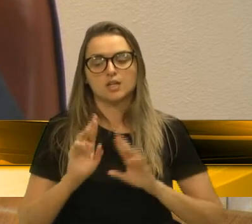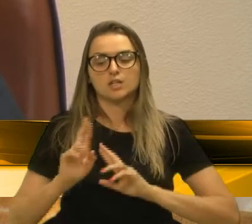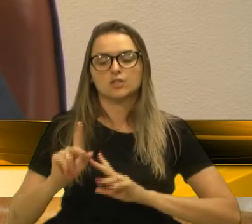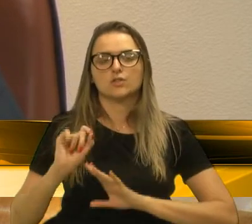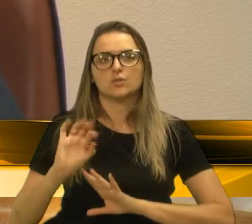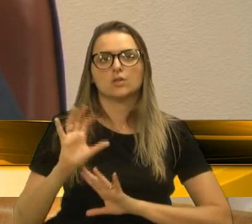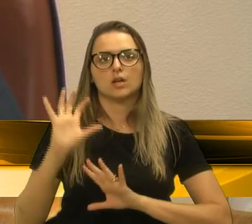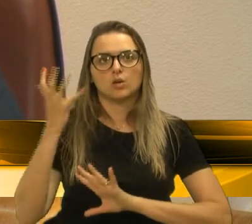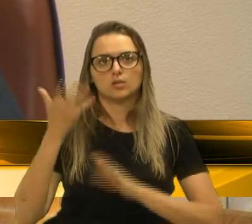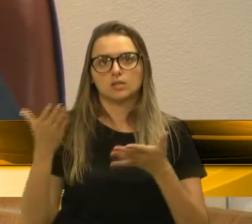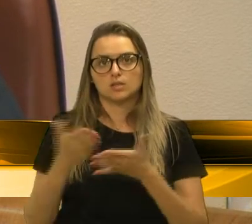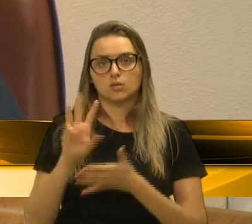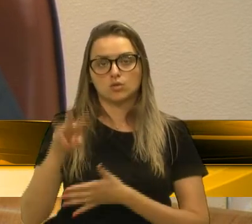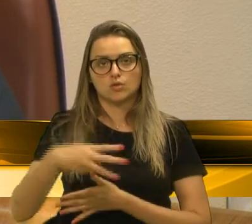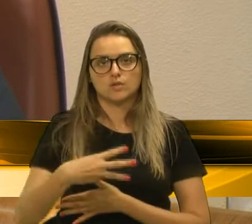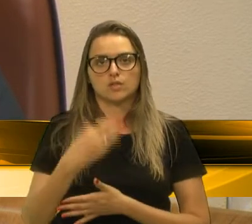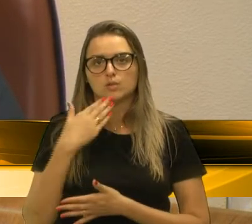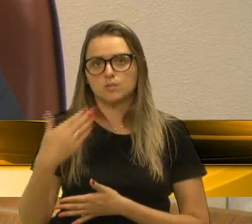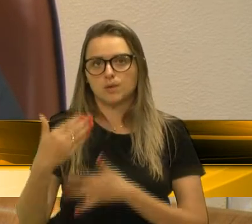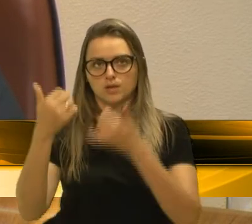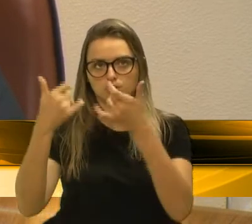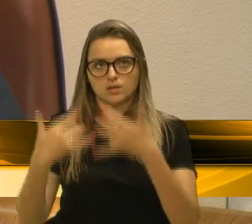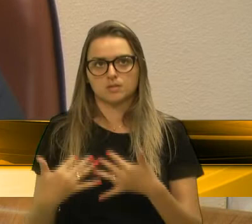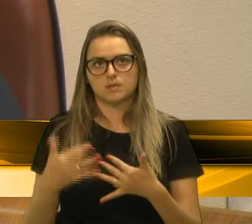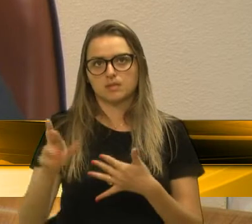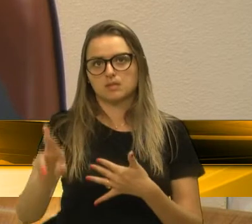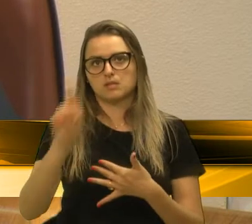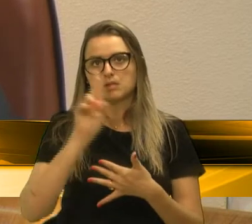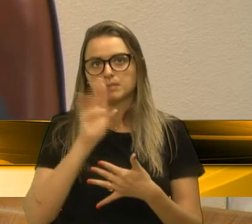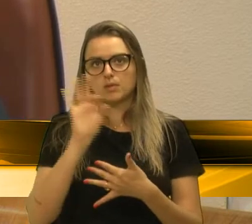com a atual empresa, que a gente pede informações, ela simplesmente não fornece.